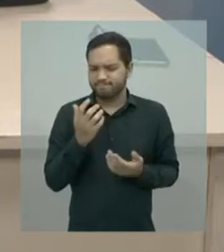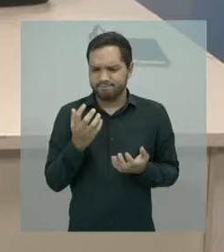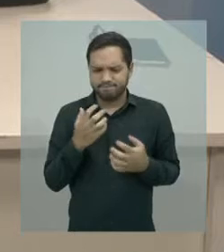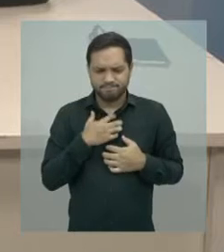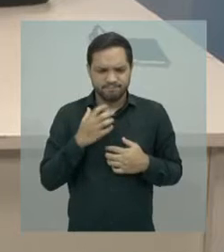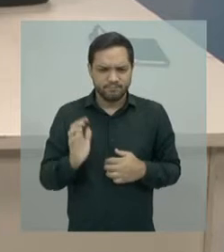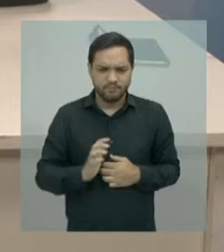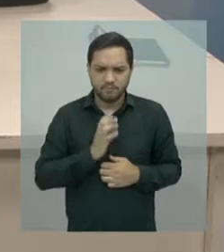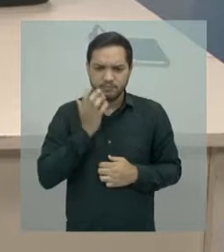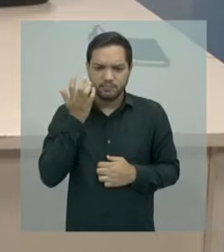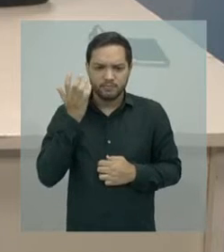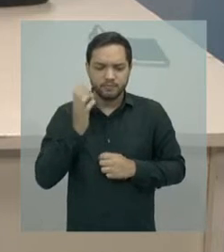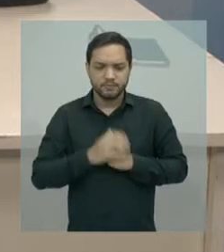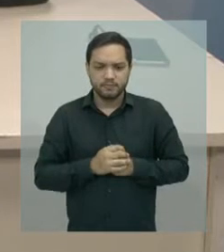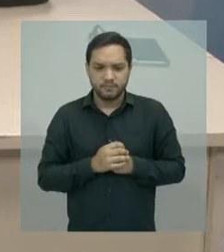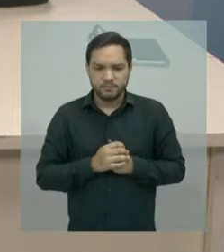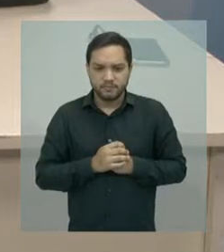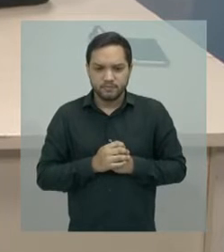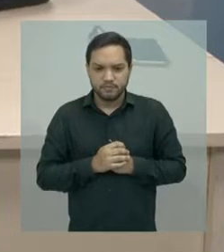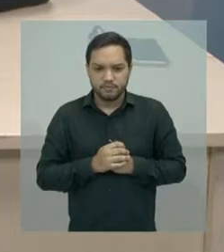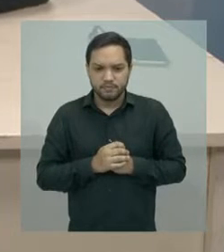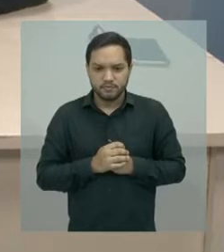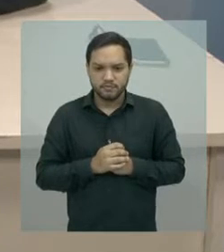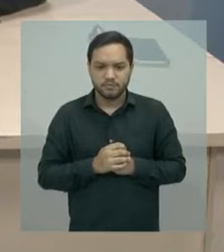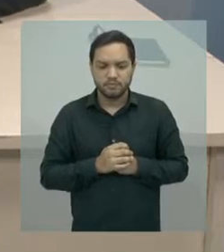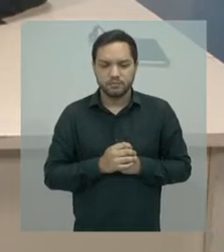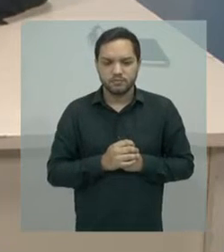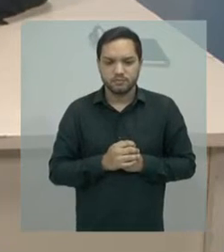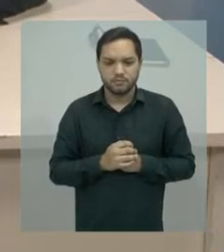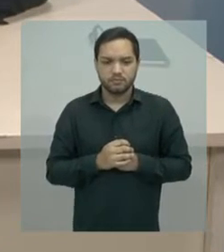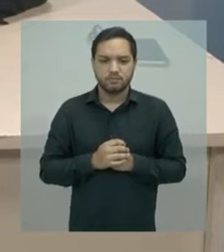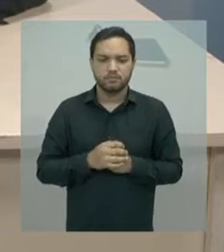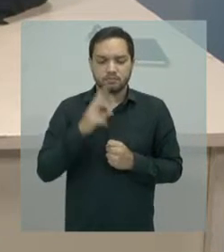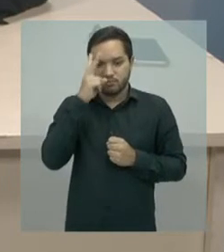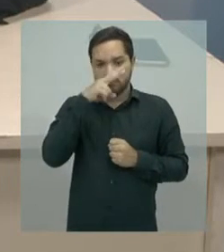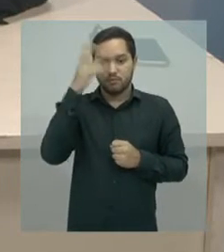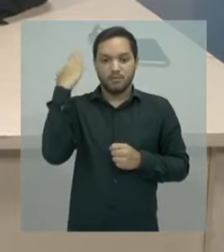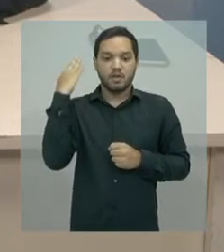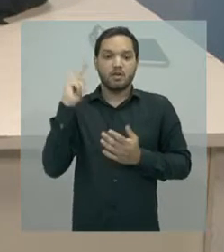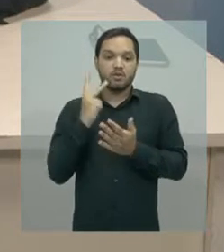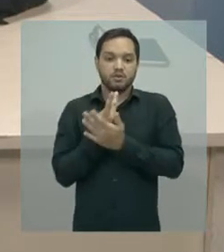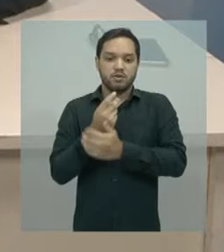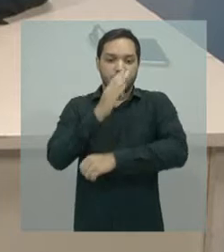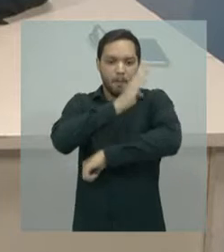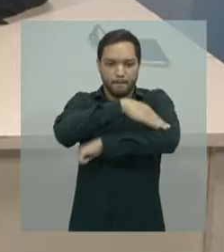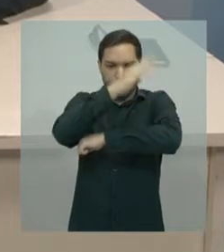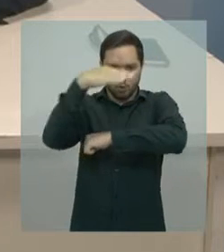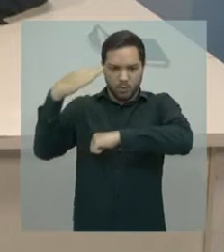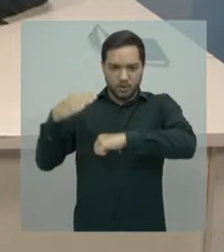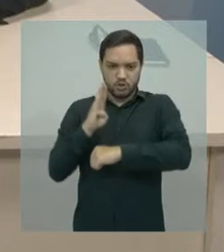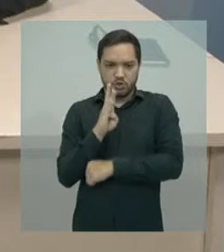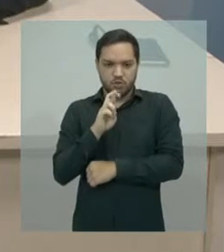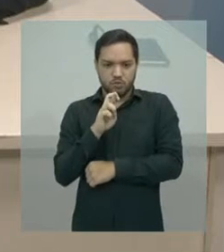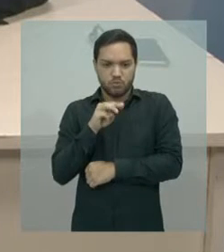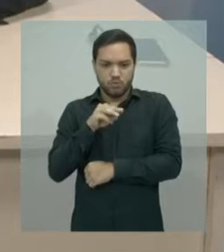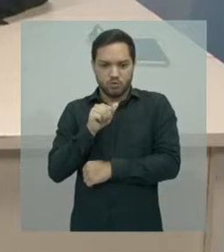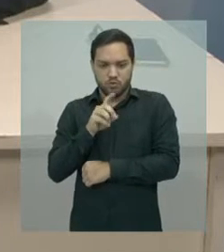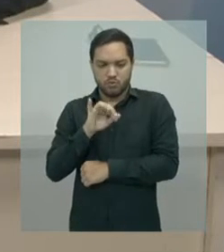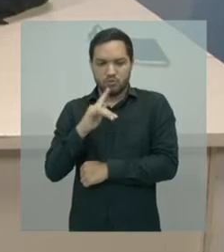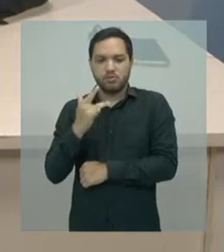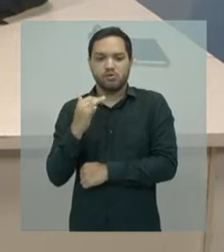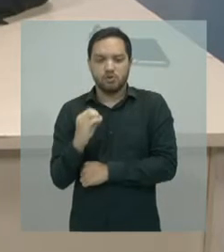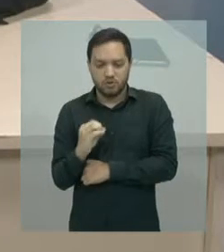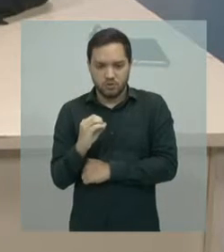porque a gente vê, por exemplo, eu estava me lembrando agora de Brumadinho. Brumadinho. Privada, empresa privada.